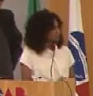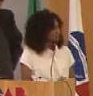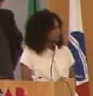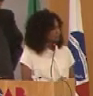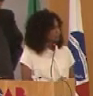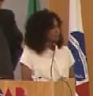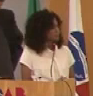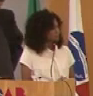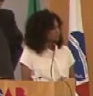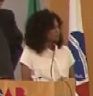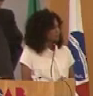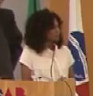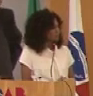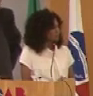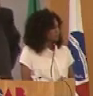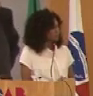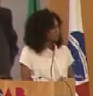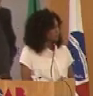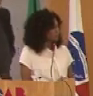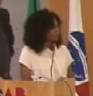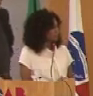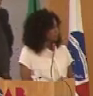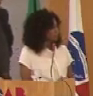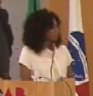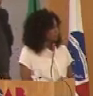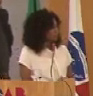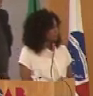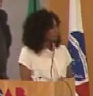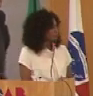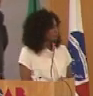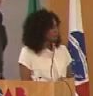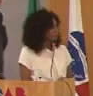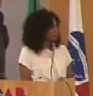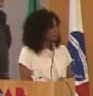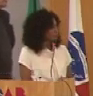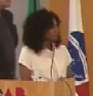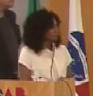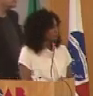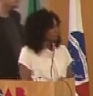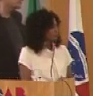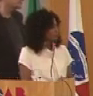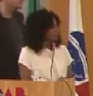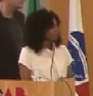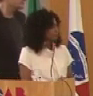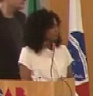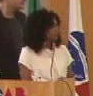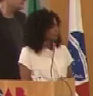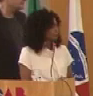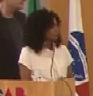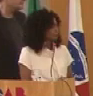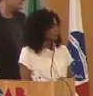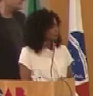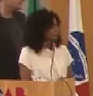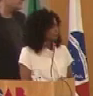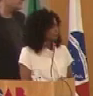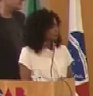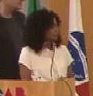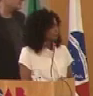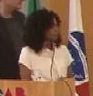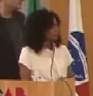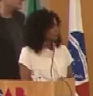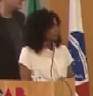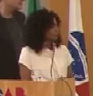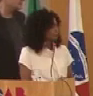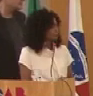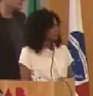vilipendiados, é uma dor excruciante, sem paralelos. É como se arrancassem de nós um pedaço